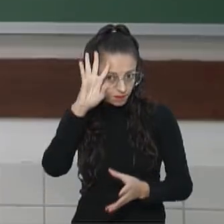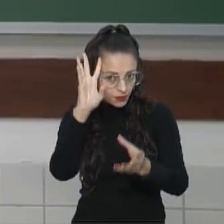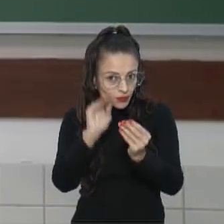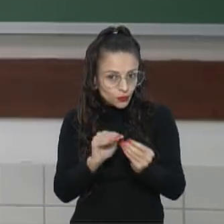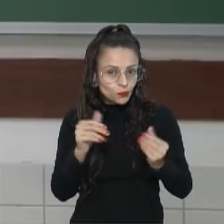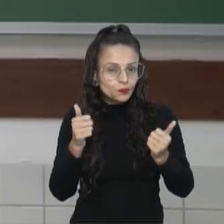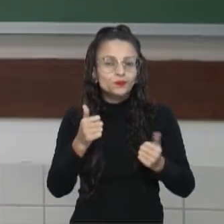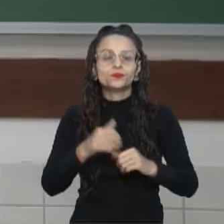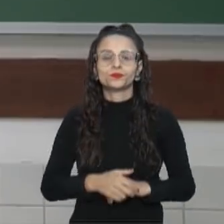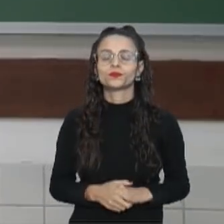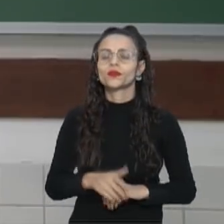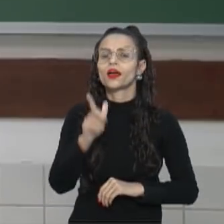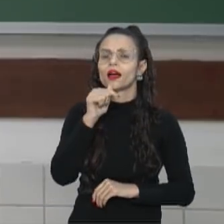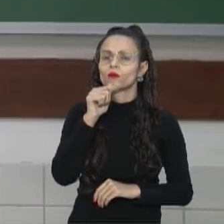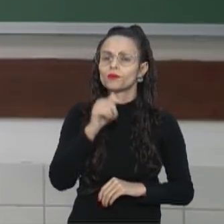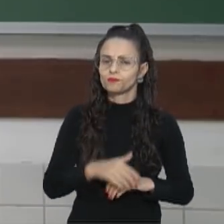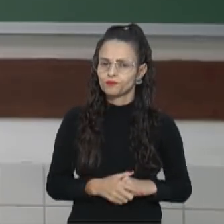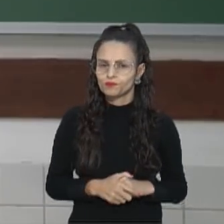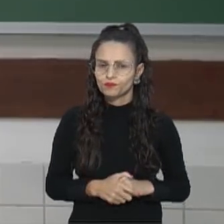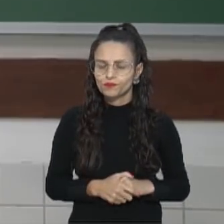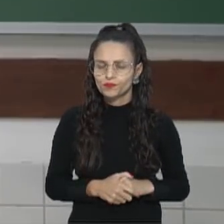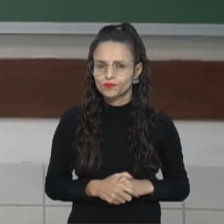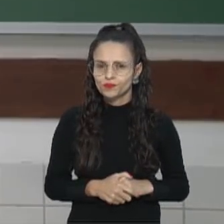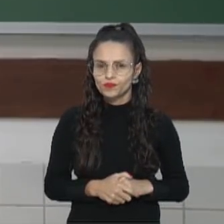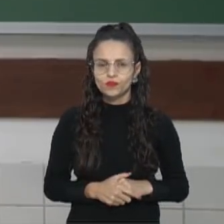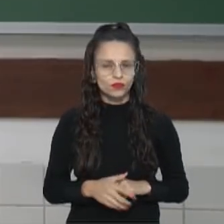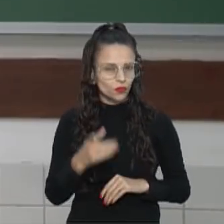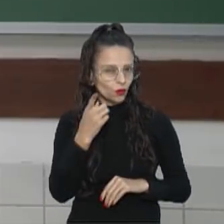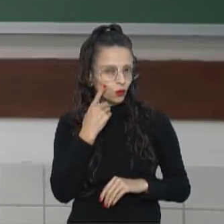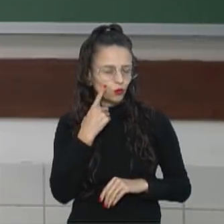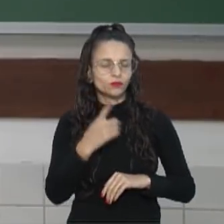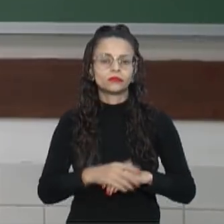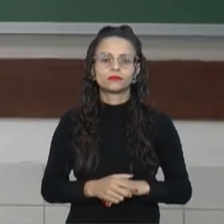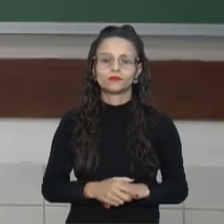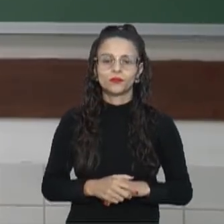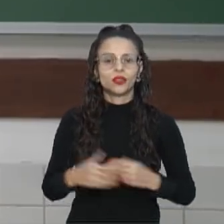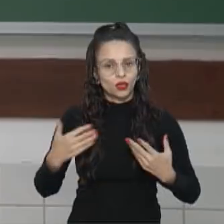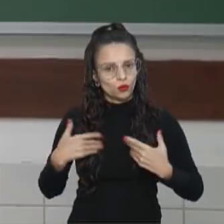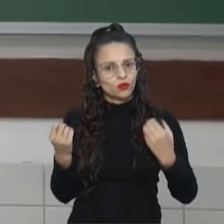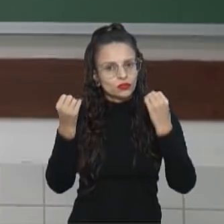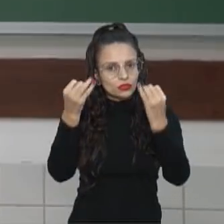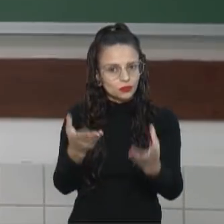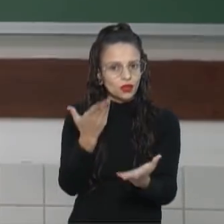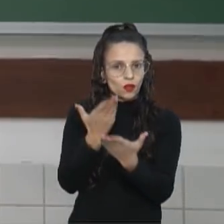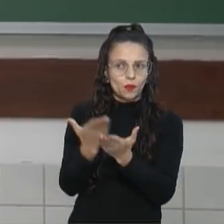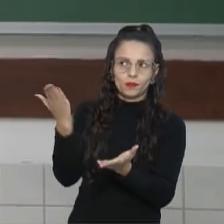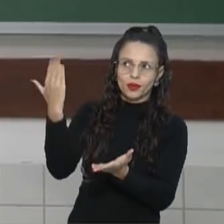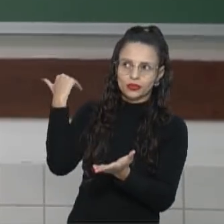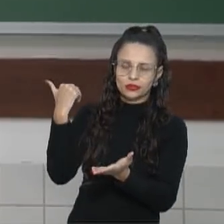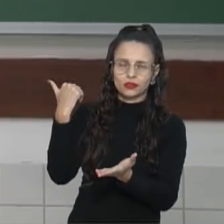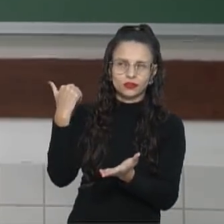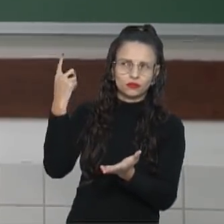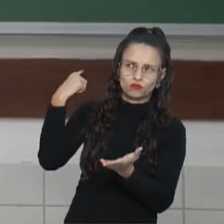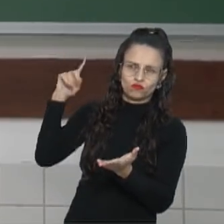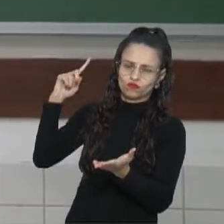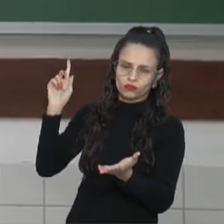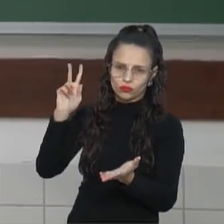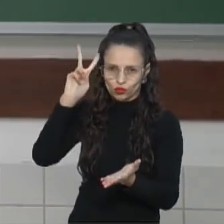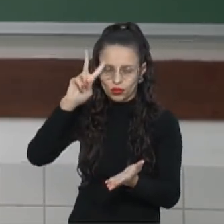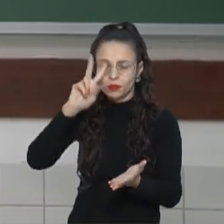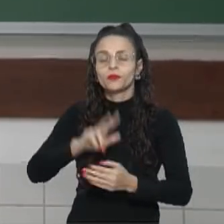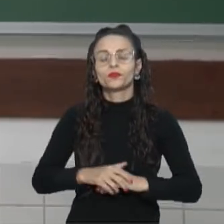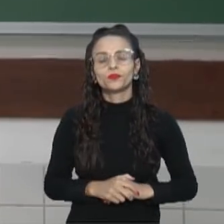compreender? E a água, gente? Repare só a água. Eu contei para vocês na aula passada, ou na aula retrasada, não lembro ao